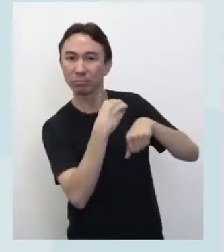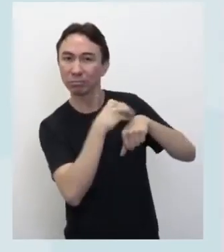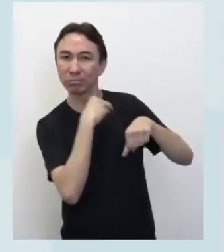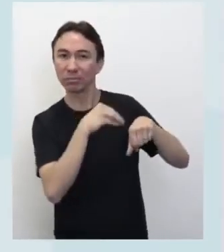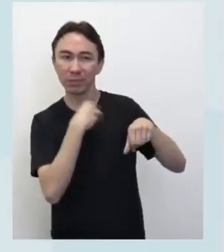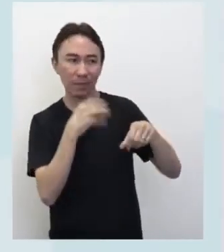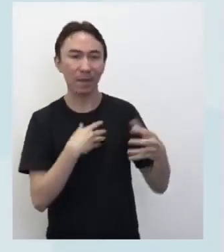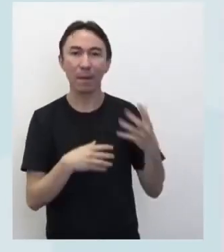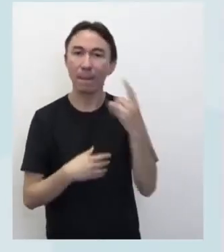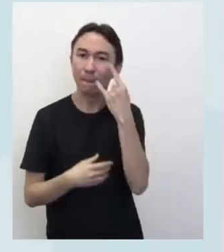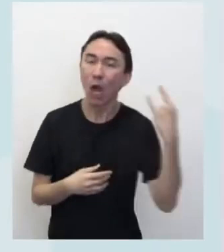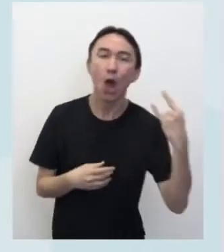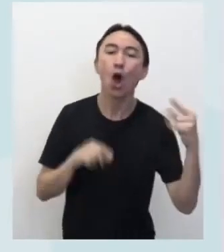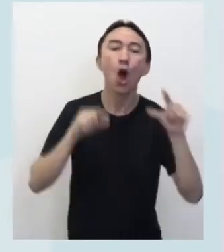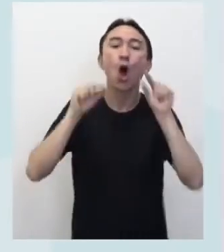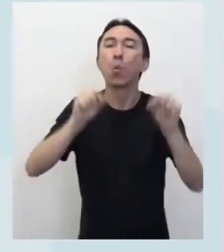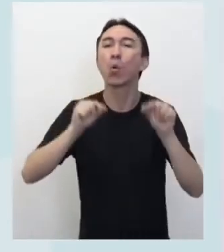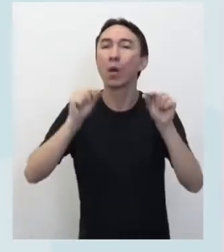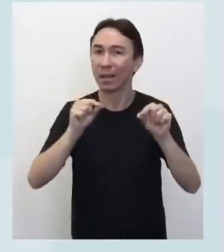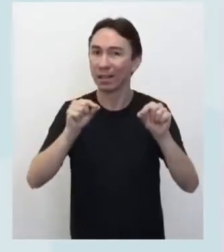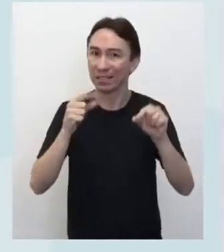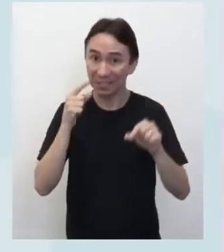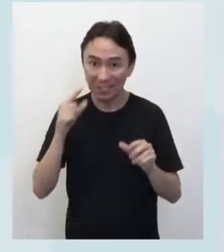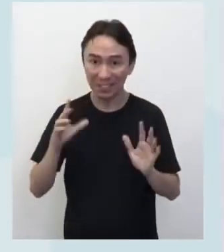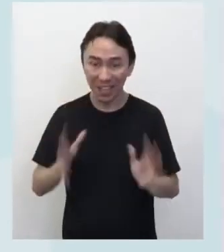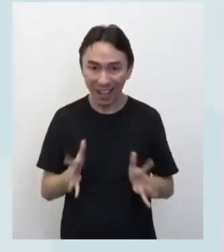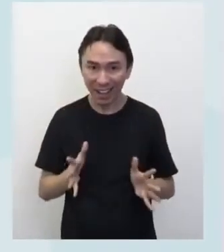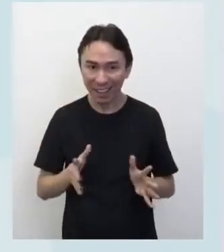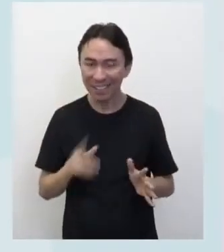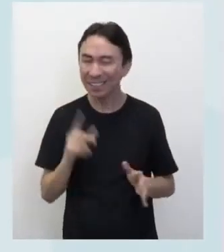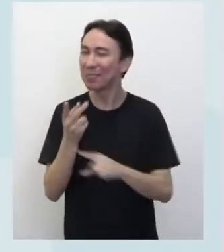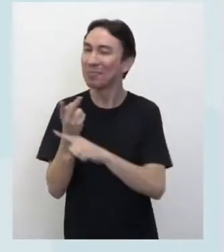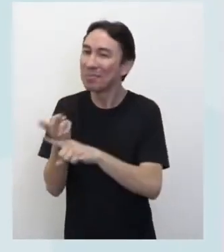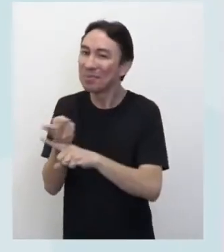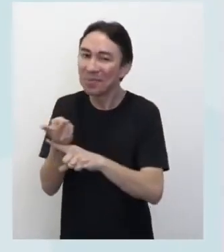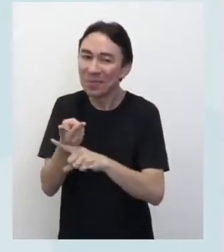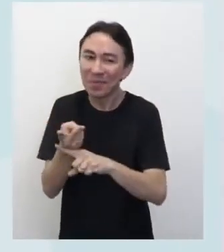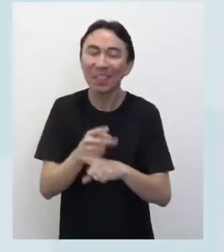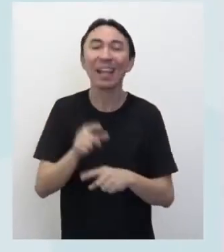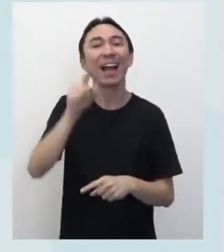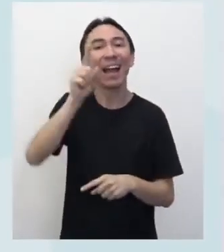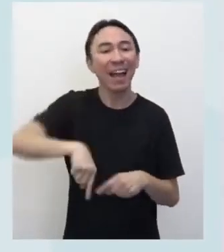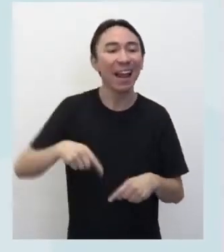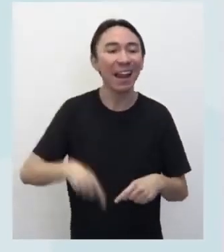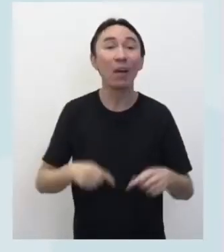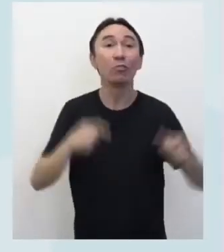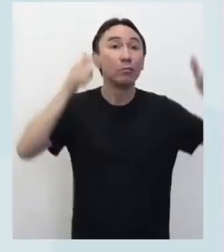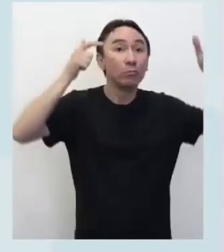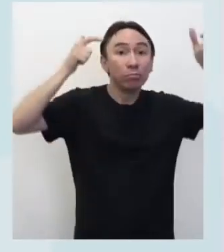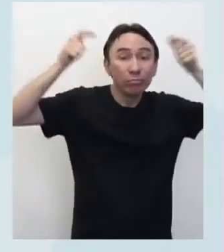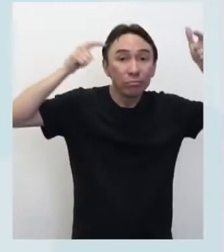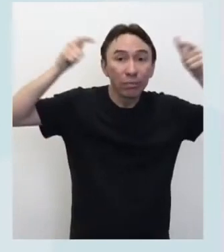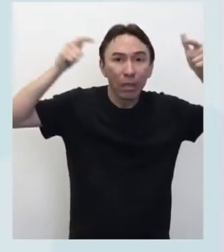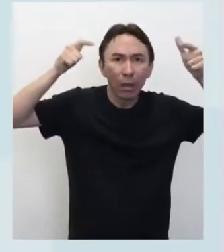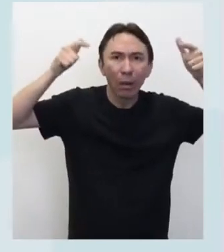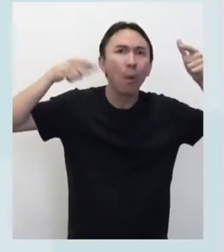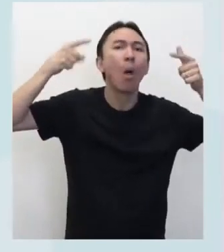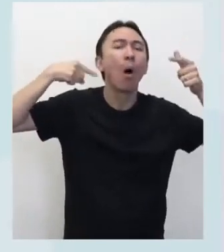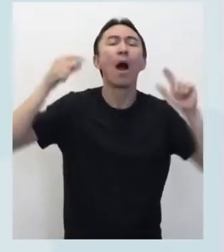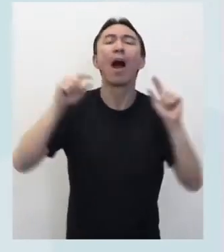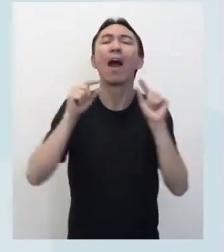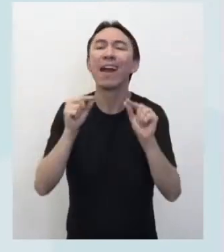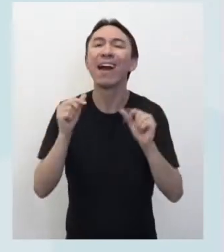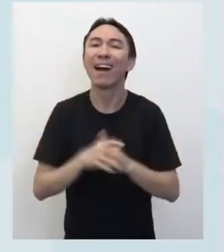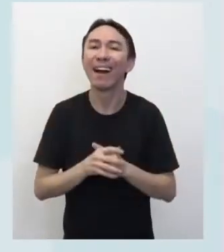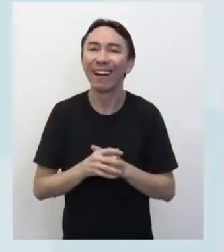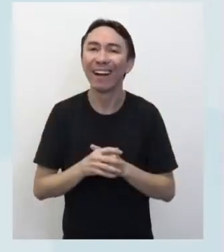gente, Dani, aliás. O Chapeleiro Maluco. Ah, o Chapeleiro Maluco, que quem, gente? Quem é? Que